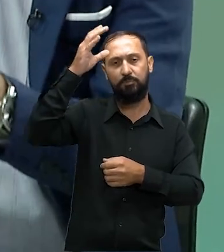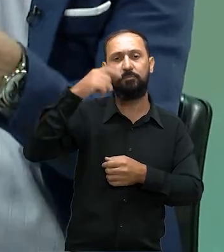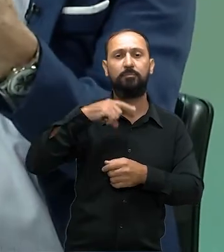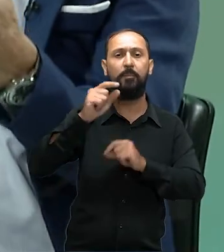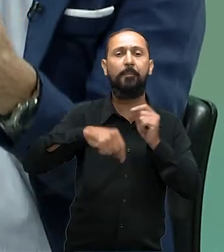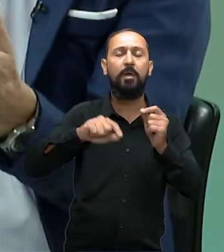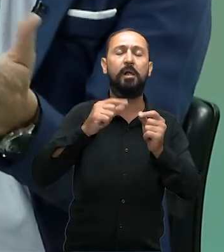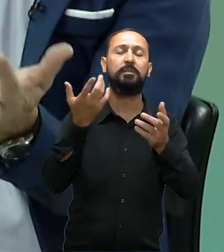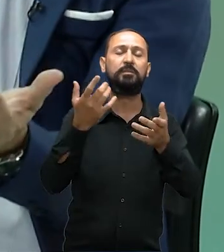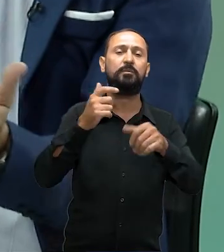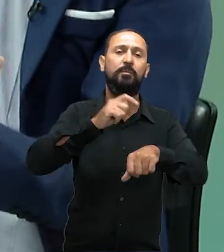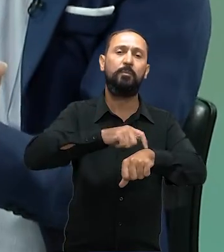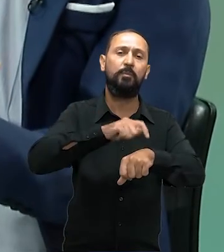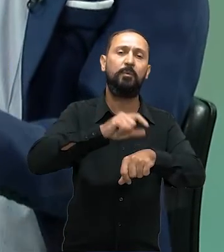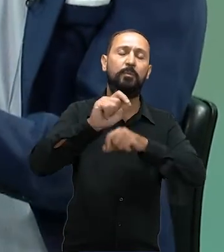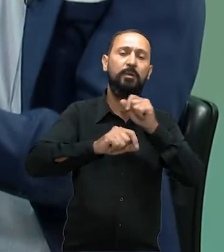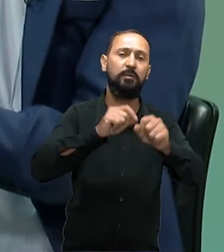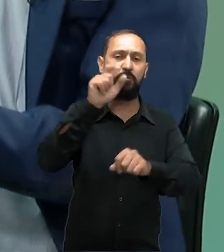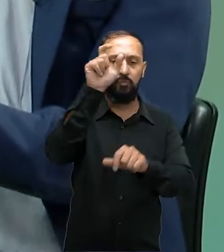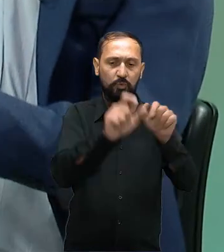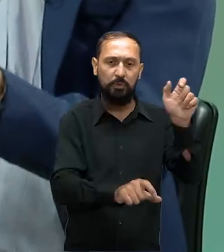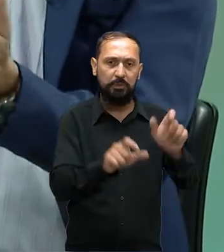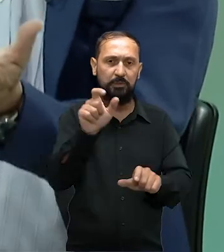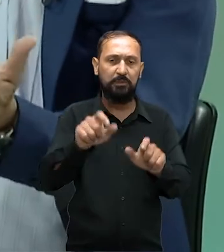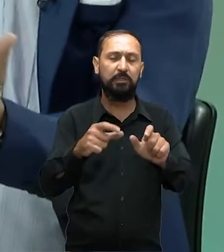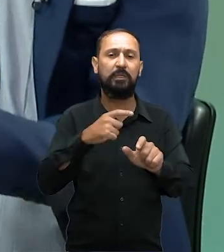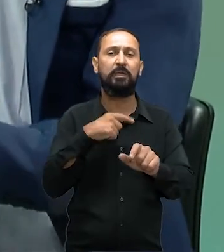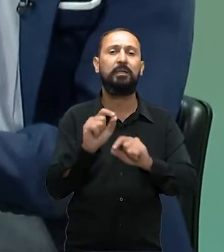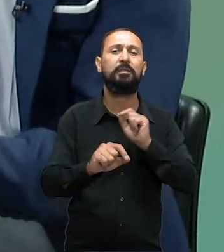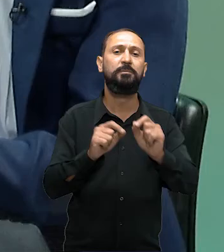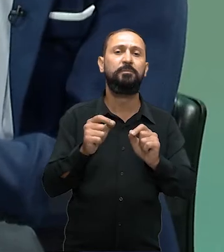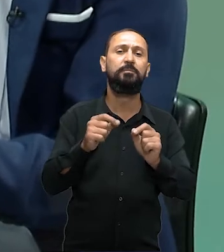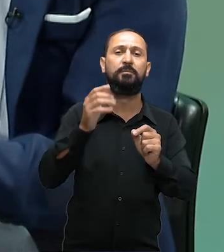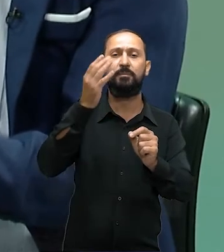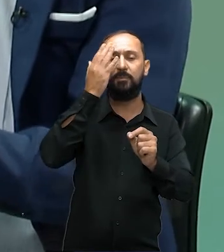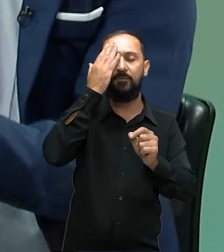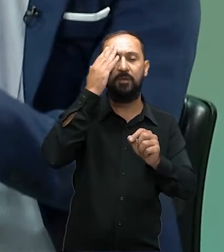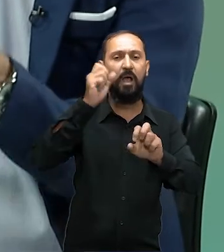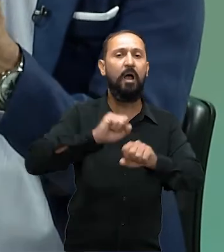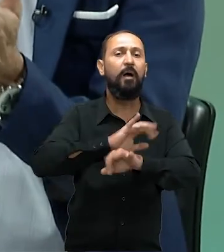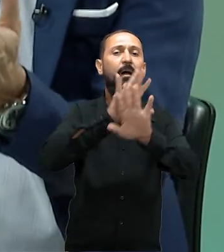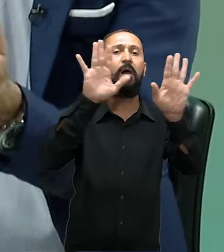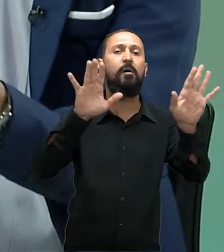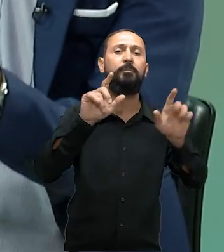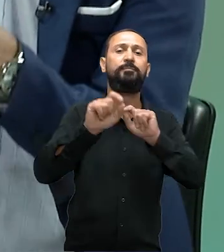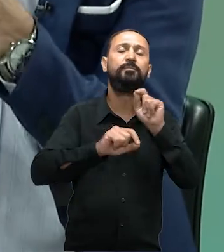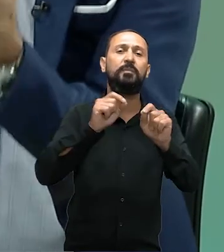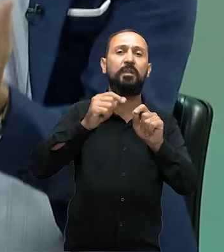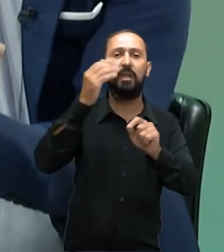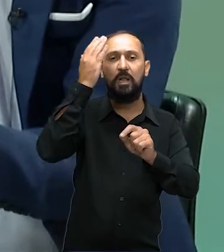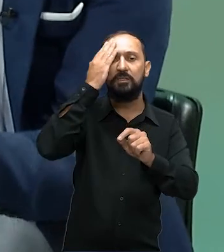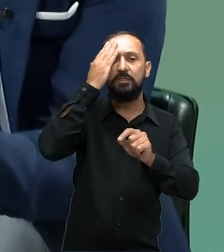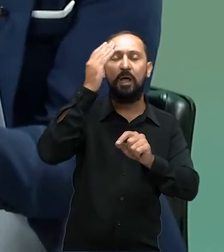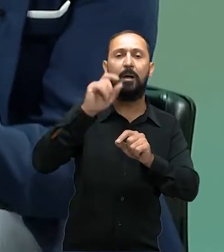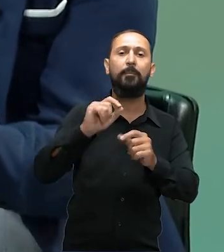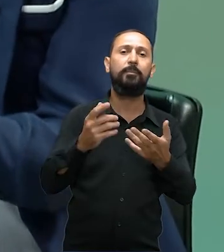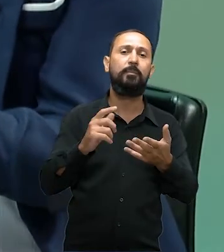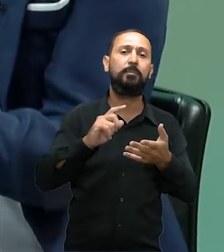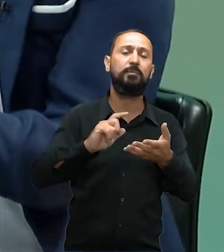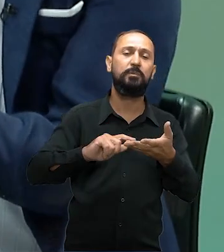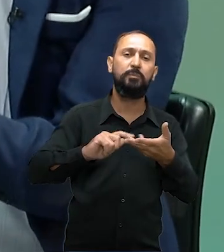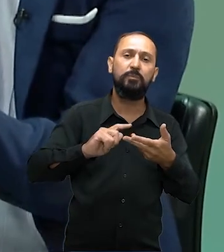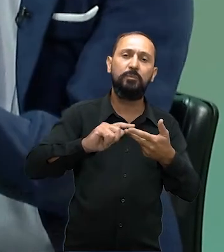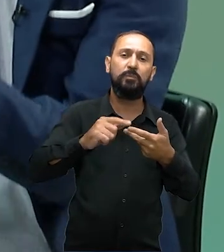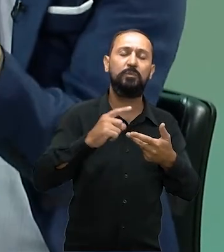dessa valorização do cidadão em relação à transparência, o que ele entende,